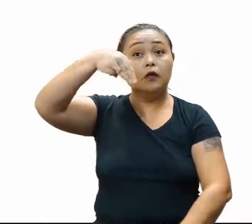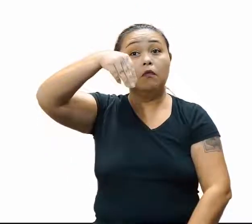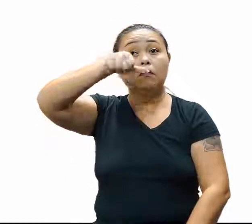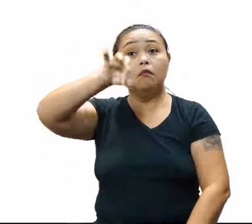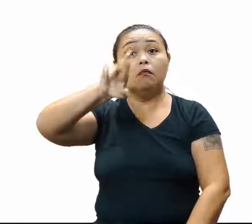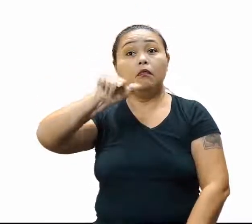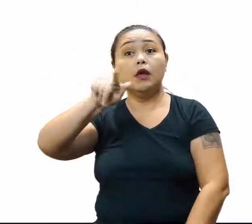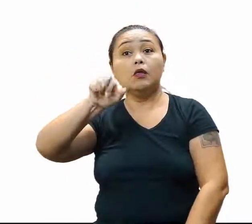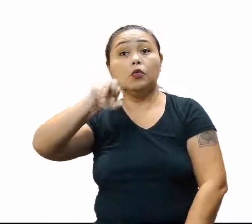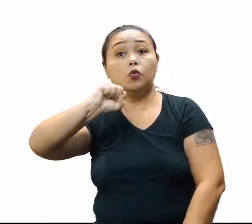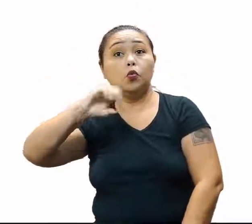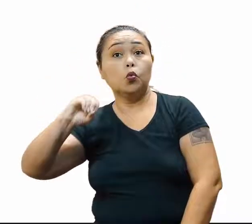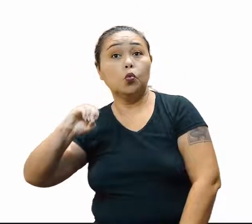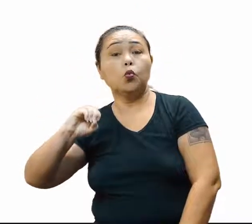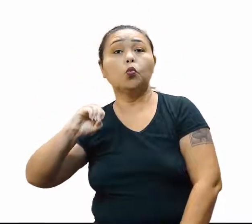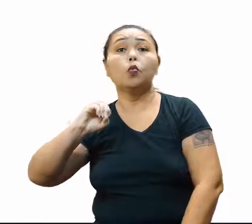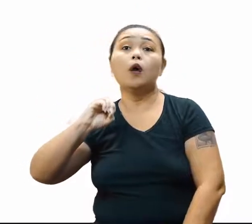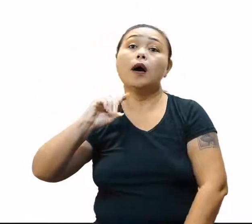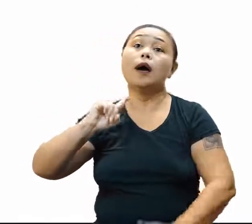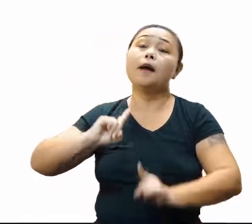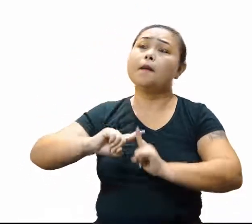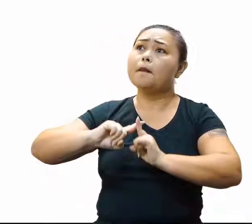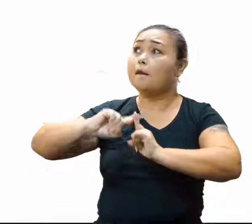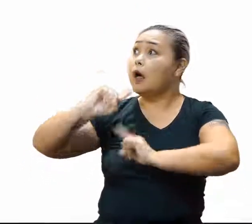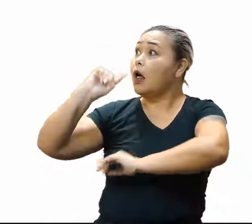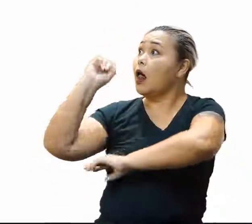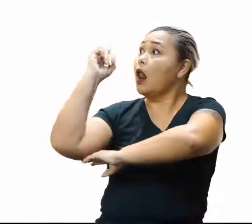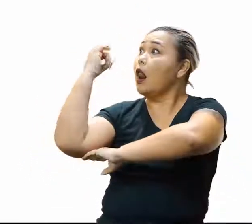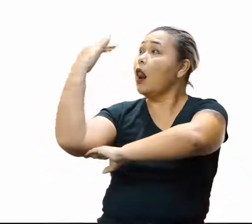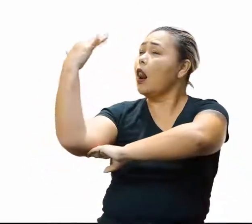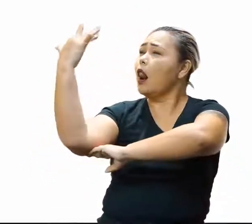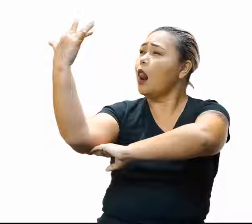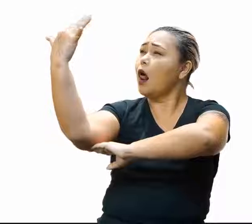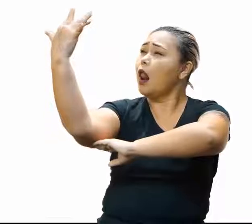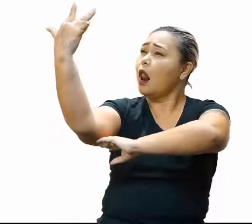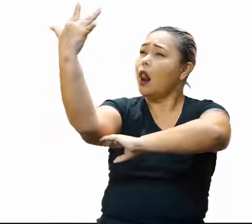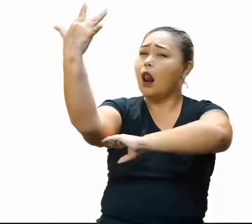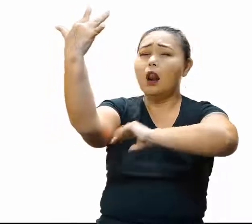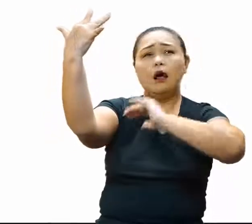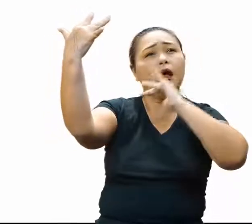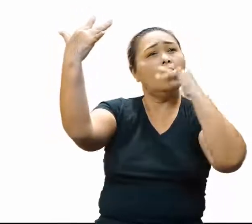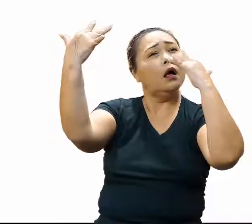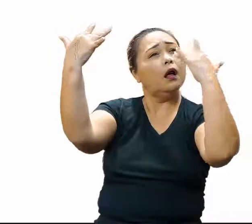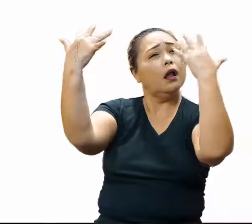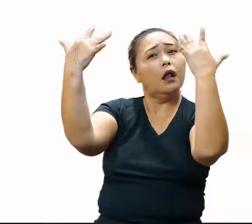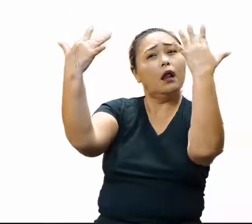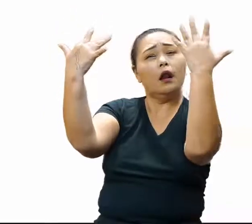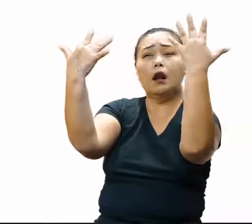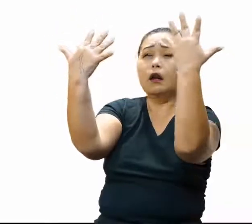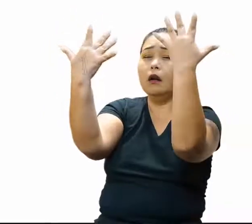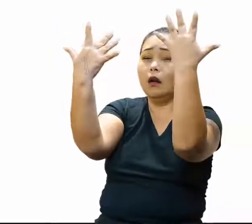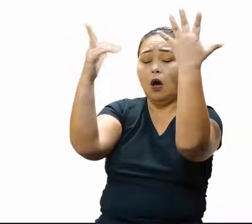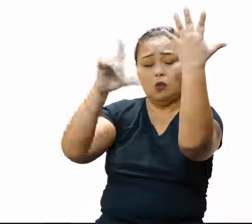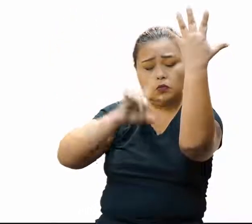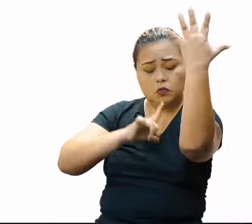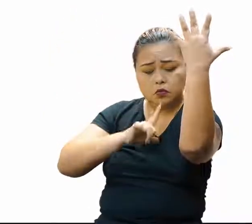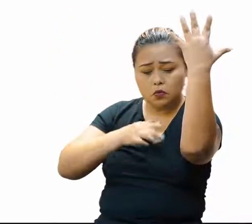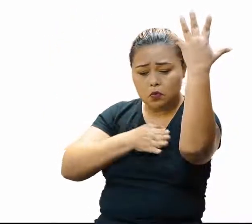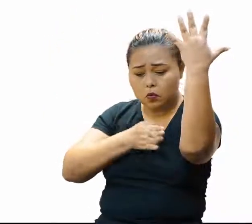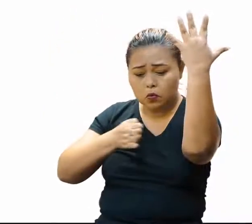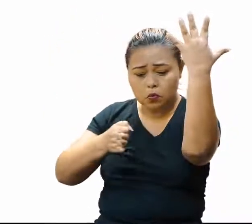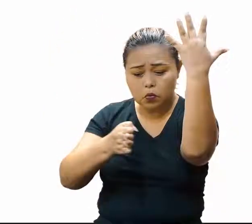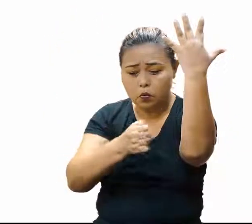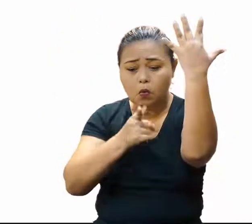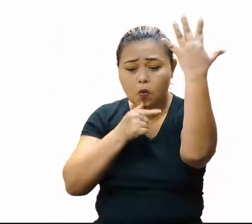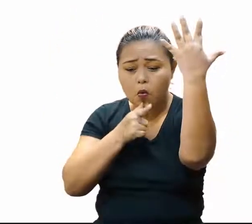devido às densas florestas onde ocorrem os rios Jauru e